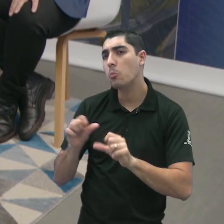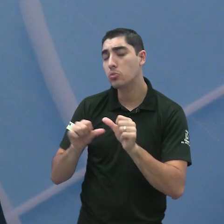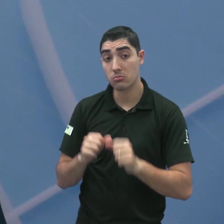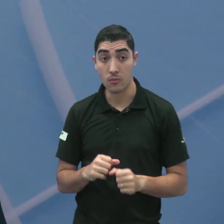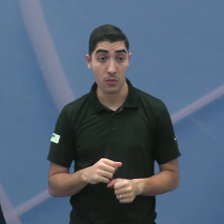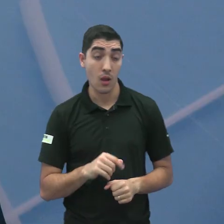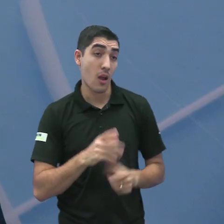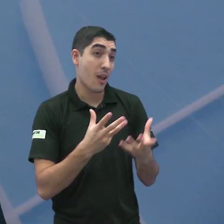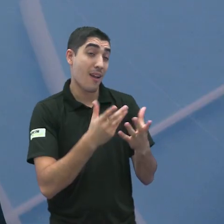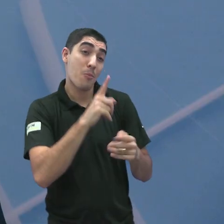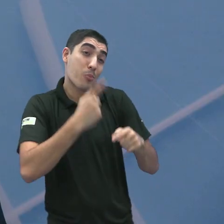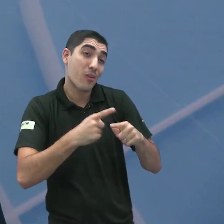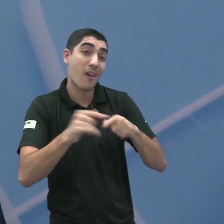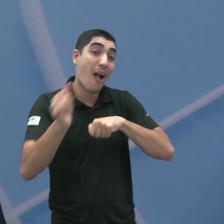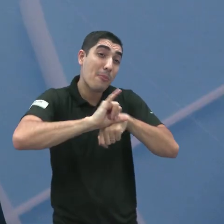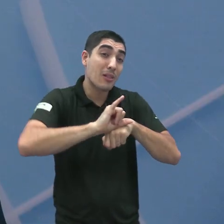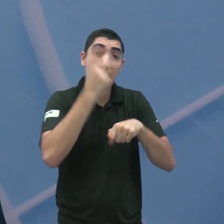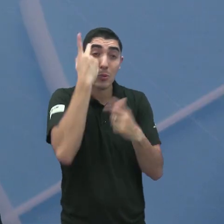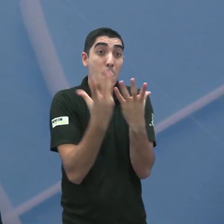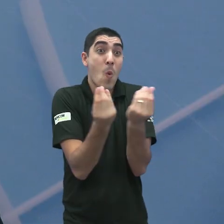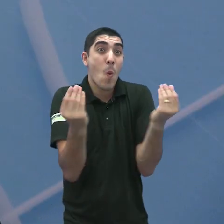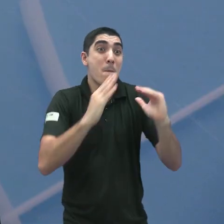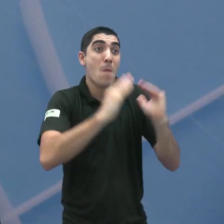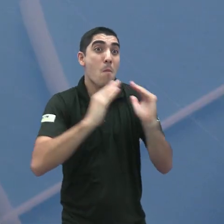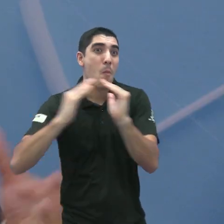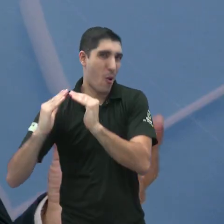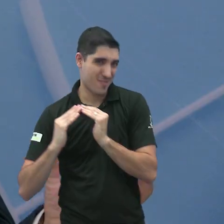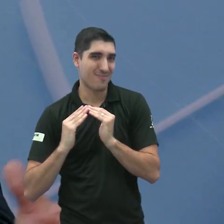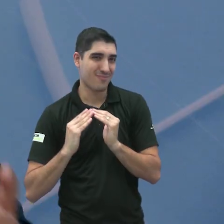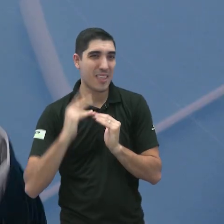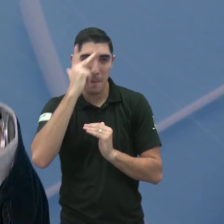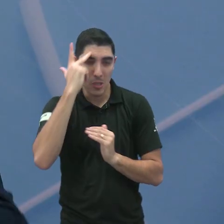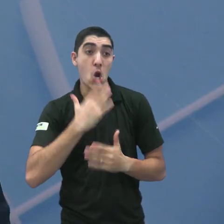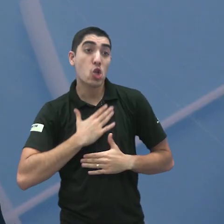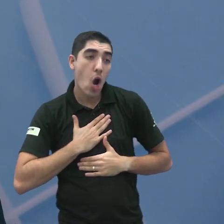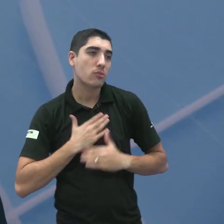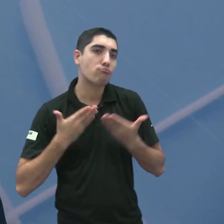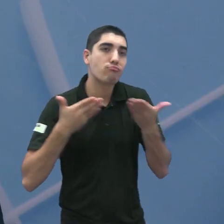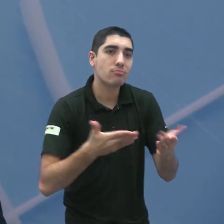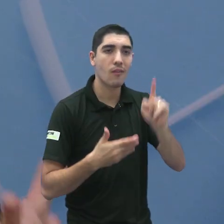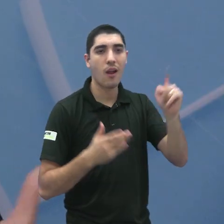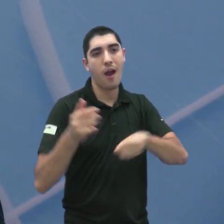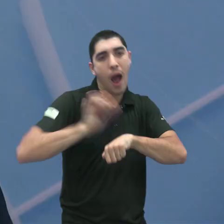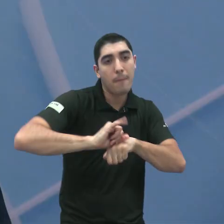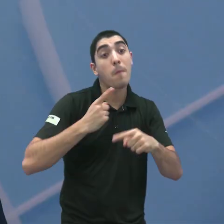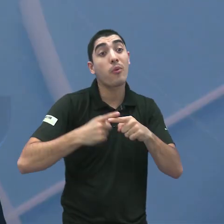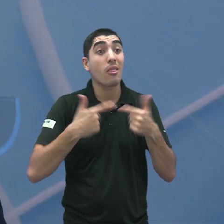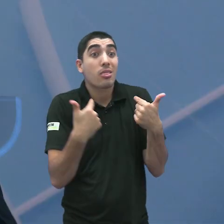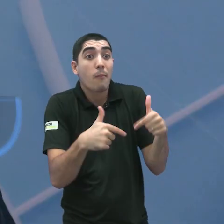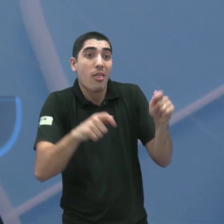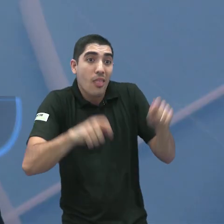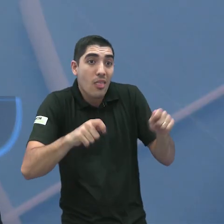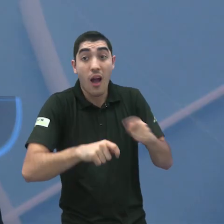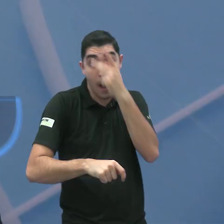centros, né? Eu acho que, historicamente, as pessoas foram para as capitais para trabalhar e